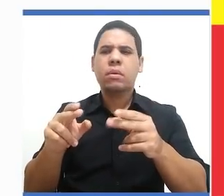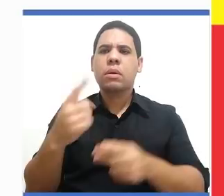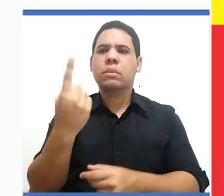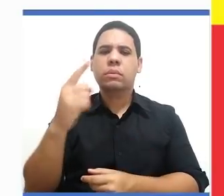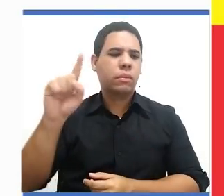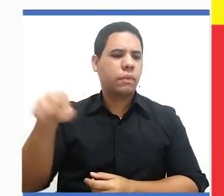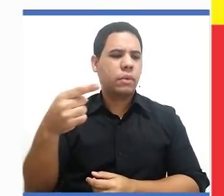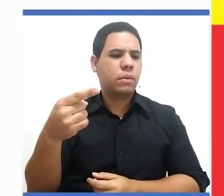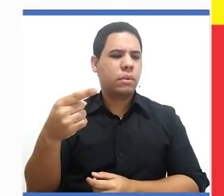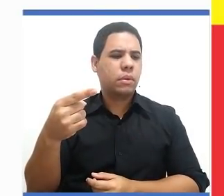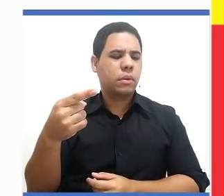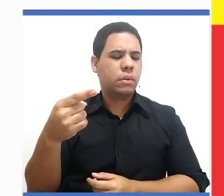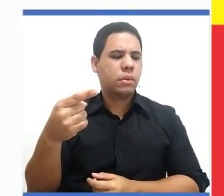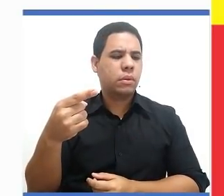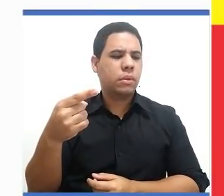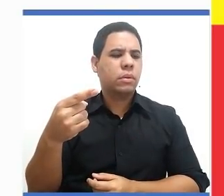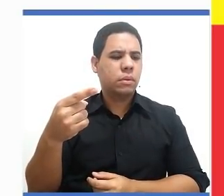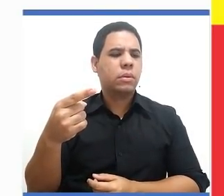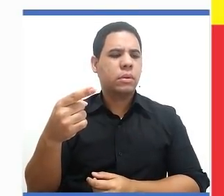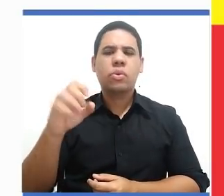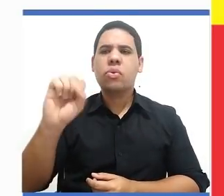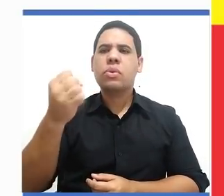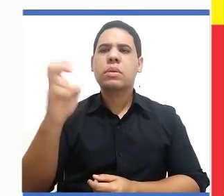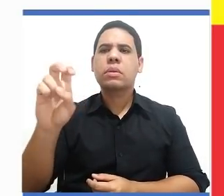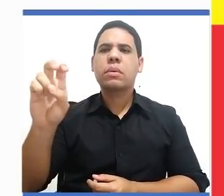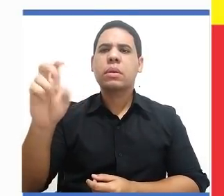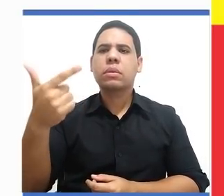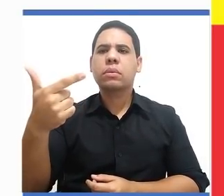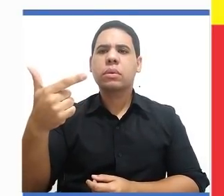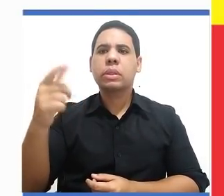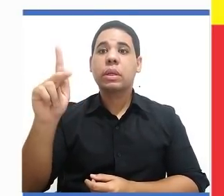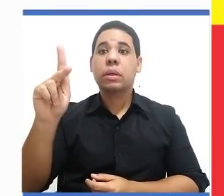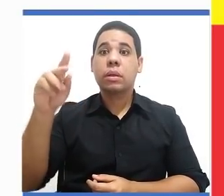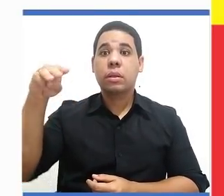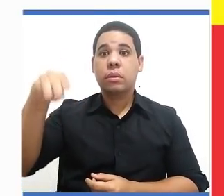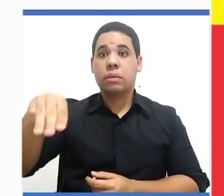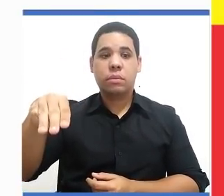nó? O nó equivale a